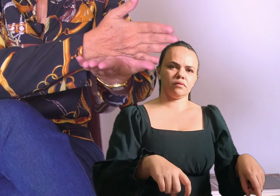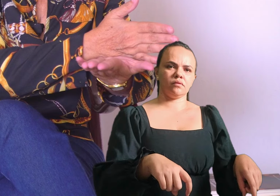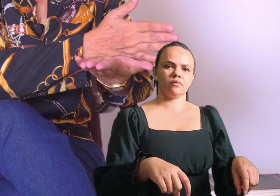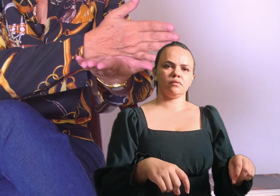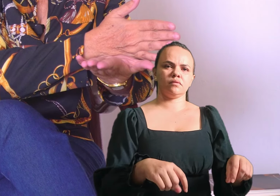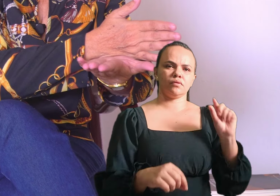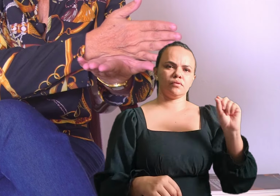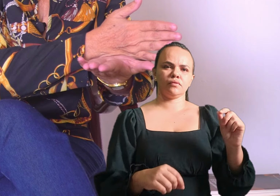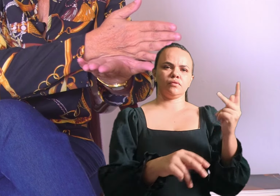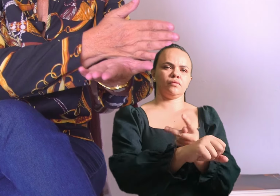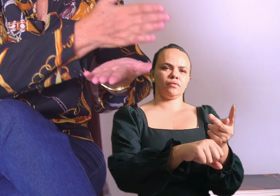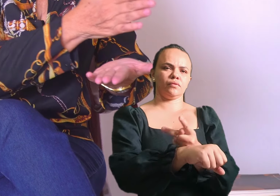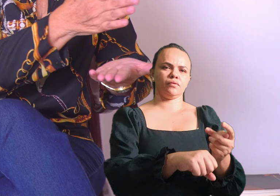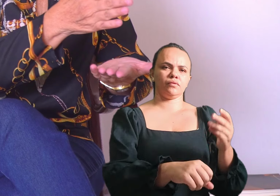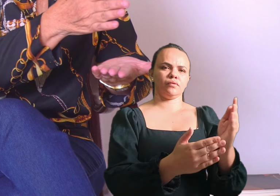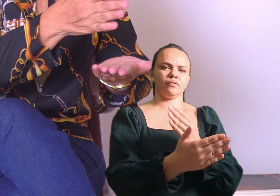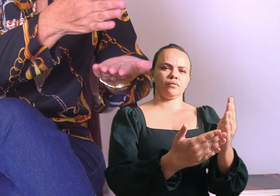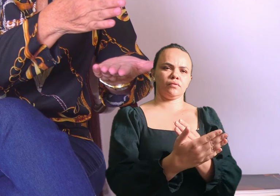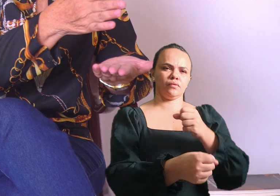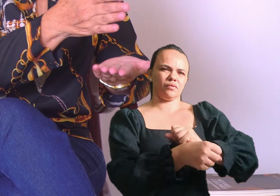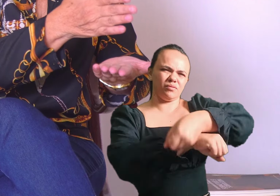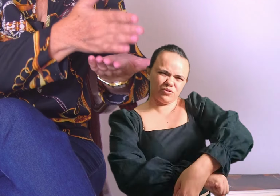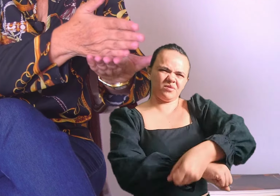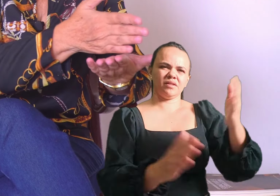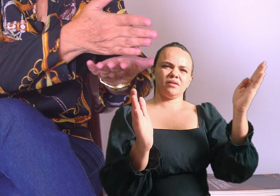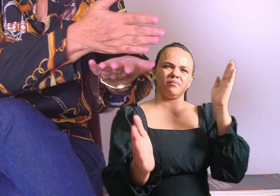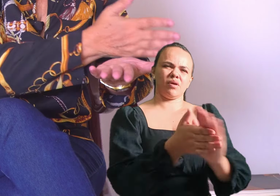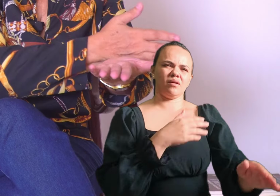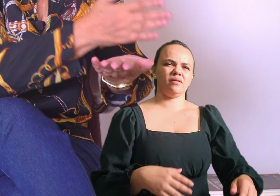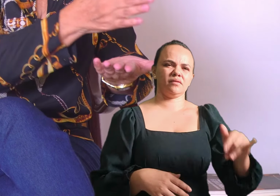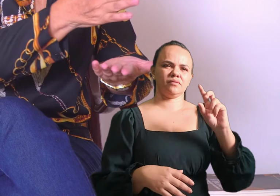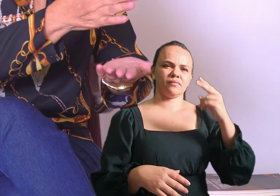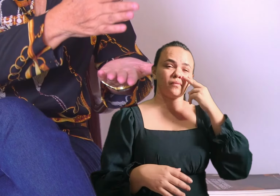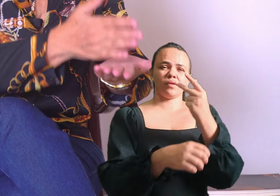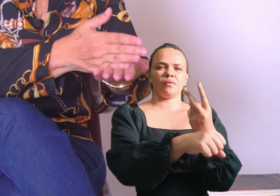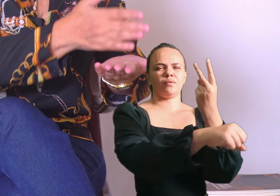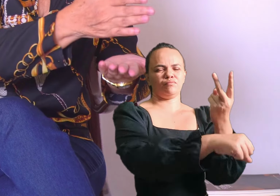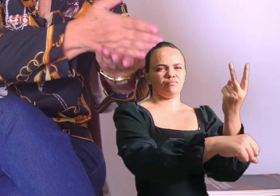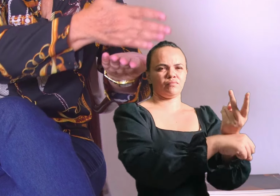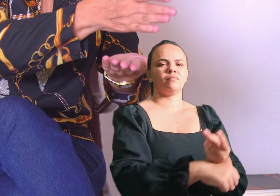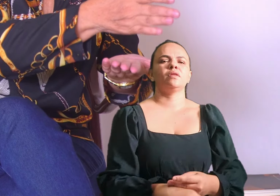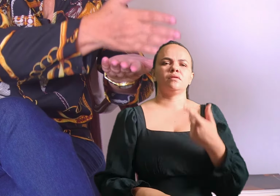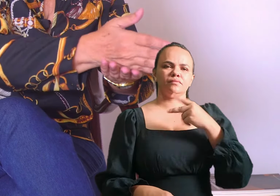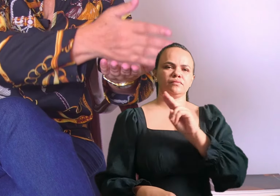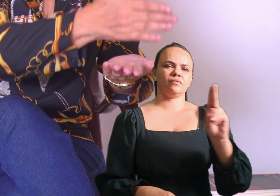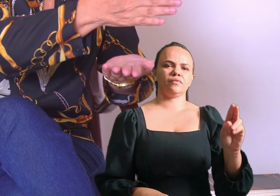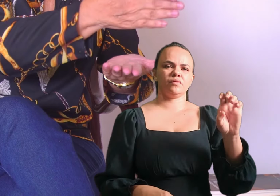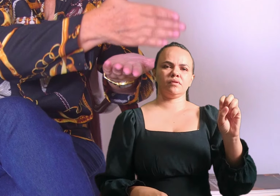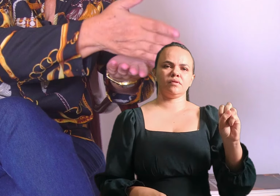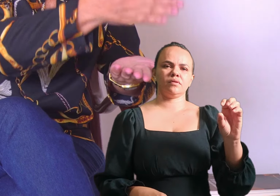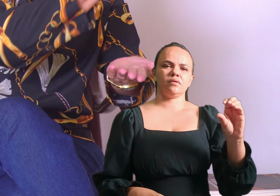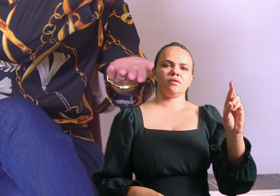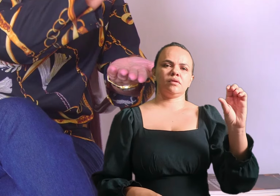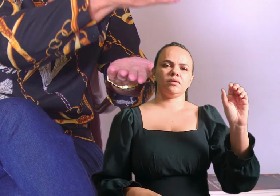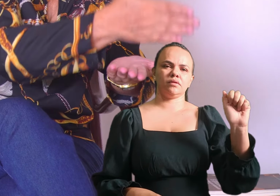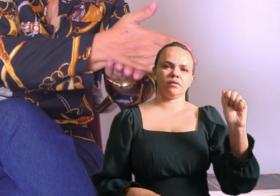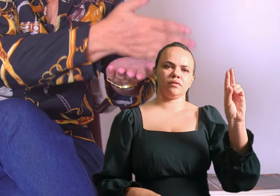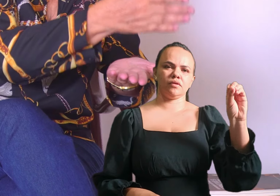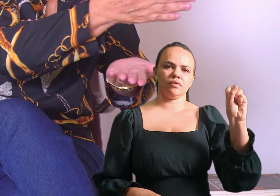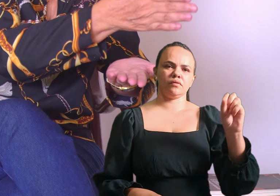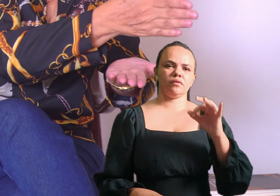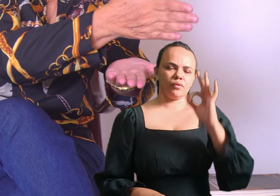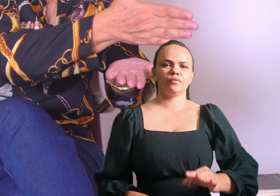haviam fugido né de pessoas não gosto nem falar essa palavra escravo de pessoas que foram colocadas em condições